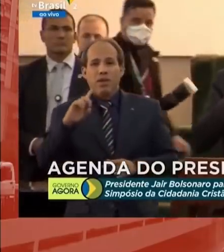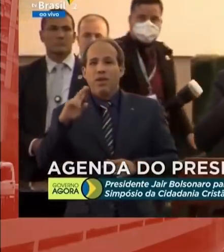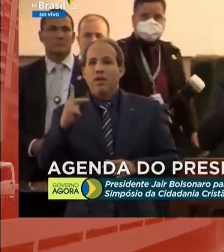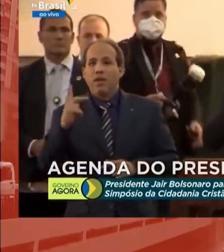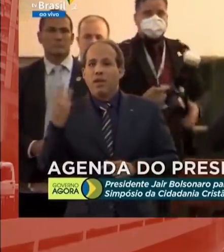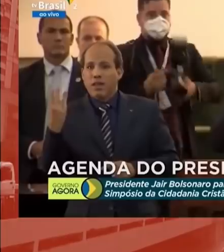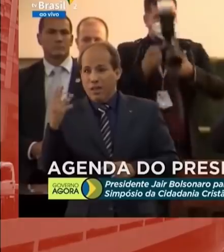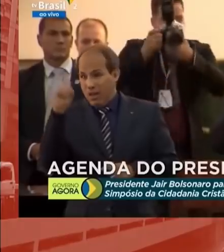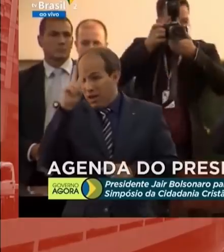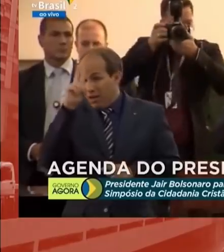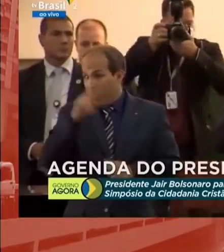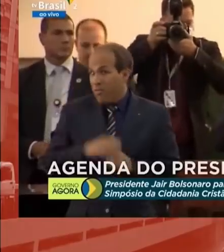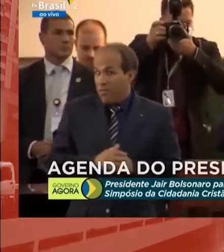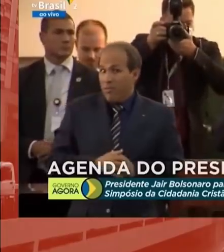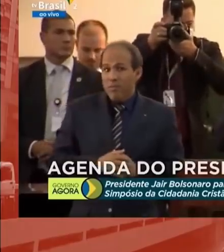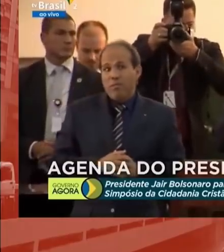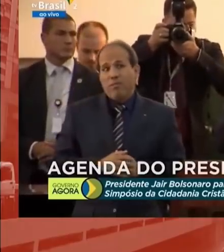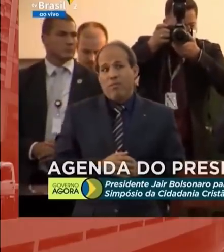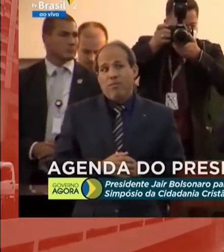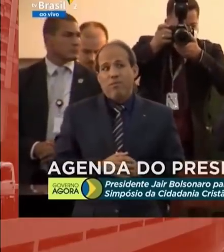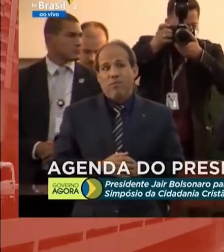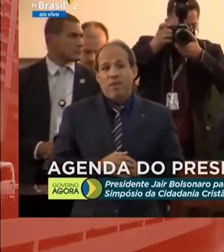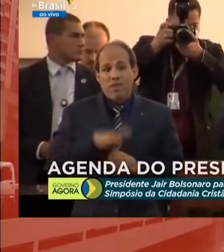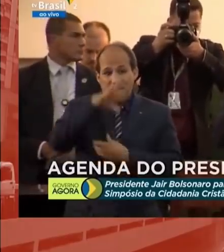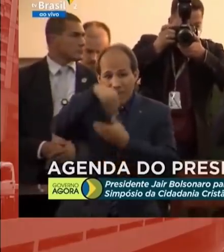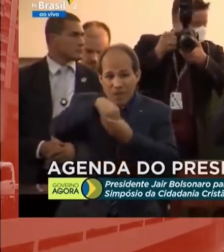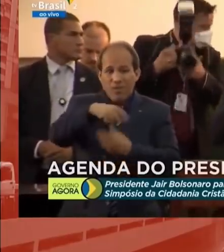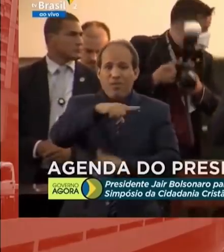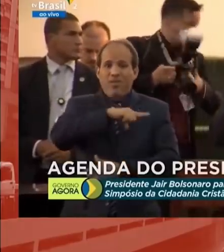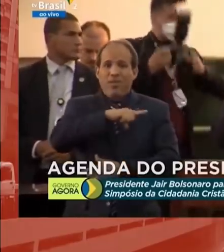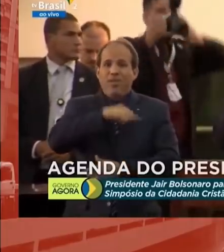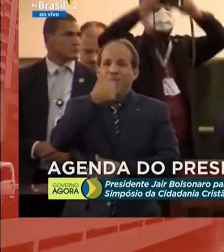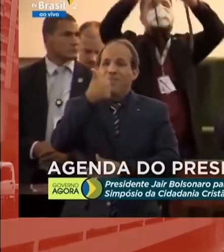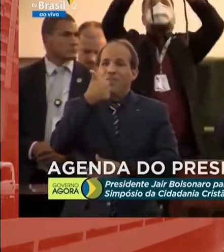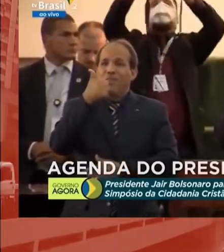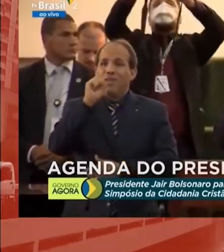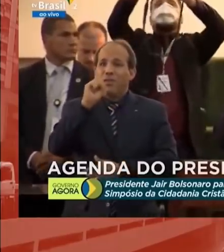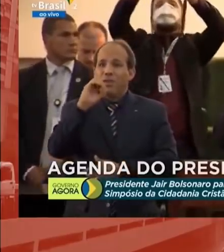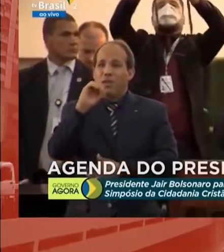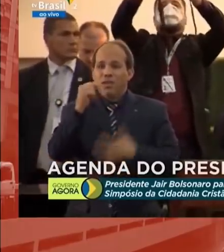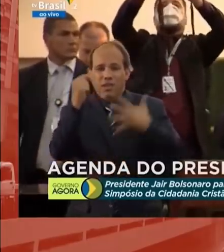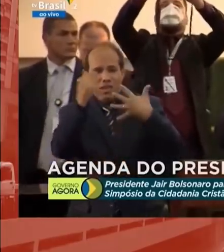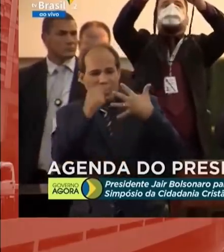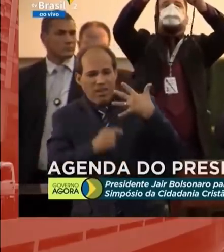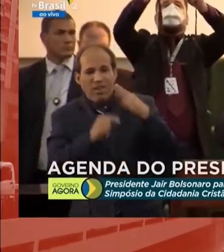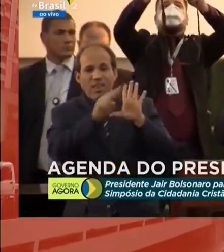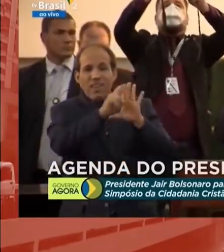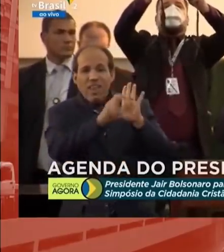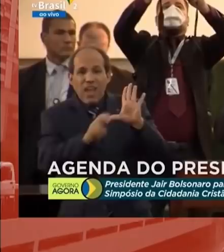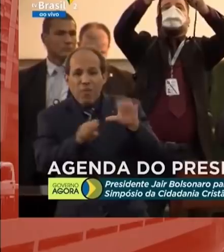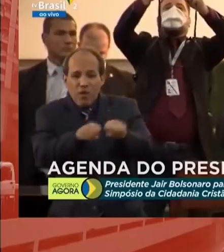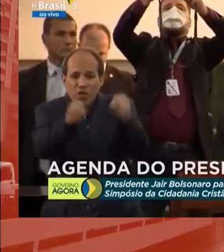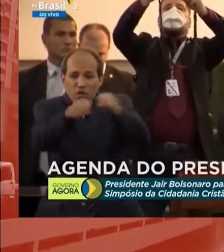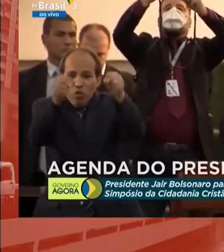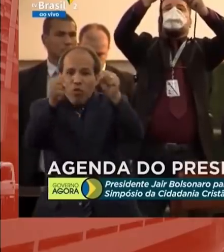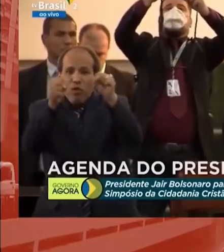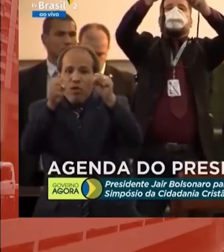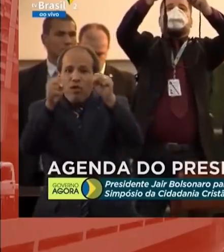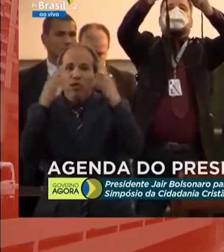lançou, nós fomos derrubados. Veja bem, o site estava na Presidência da República. Ele foi